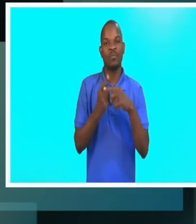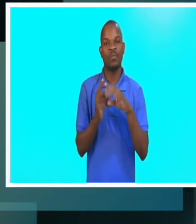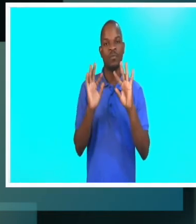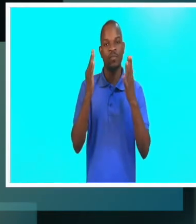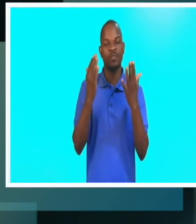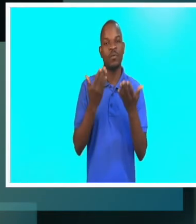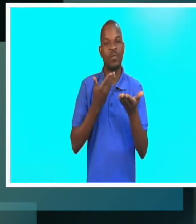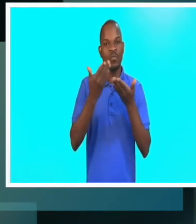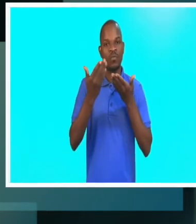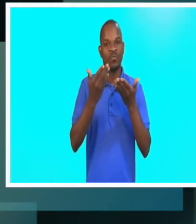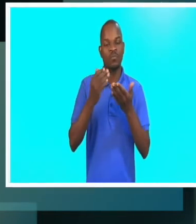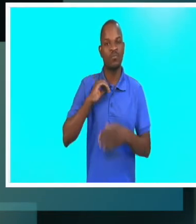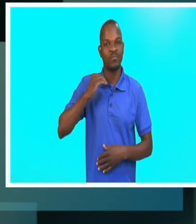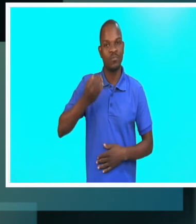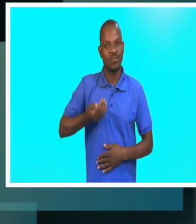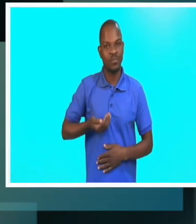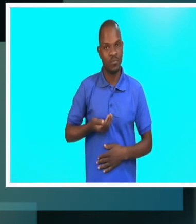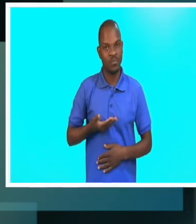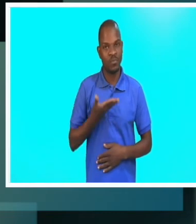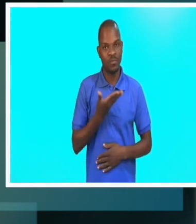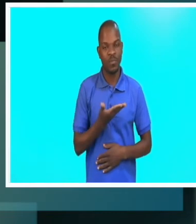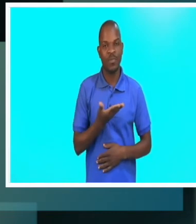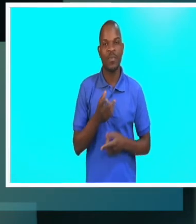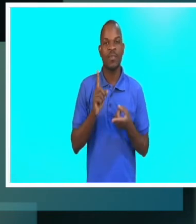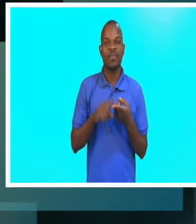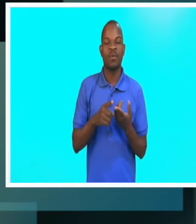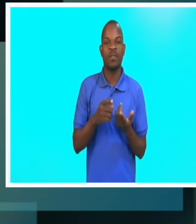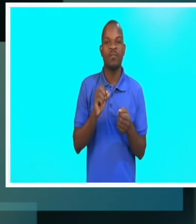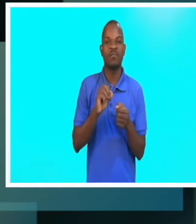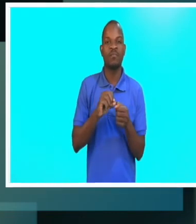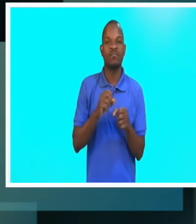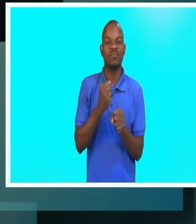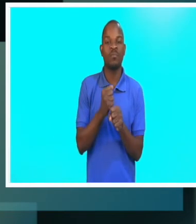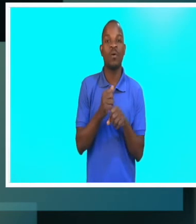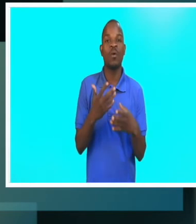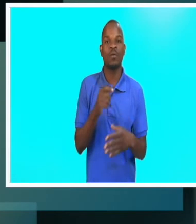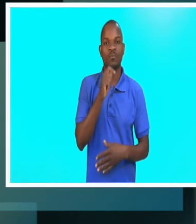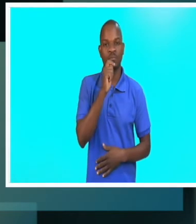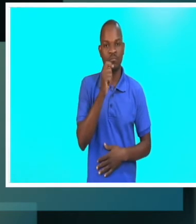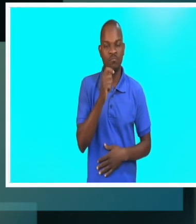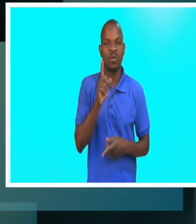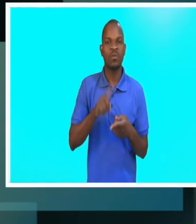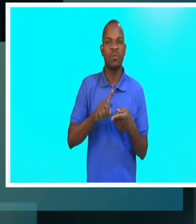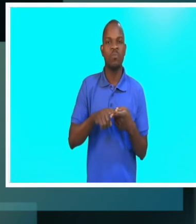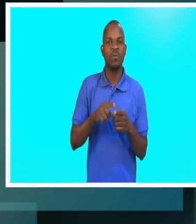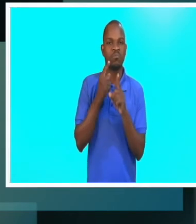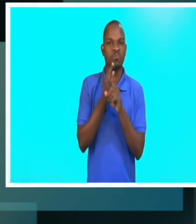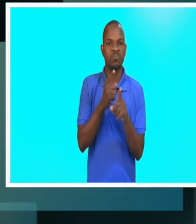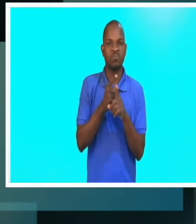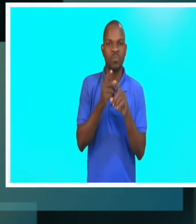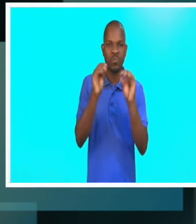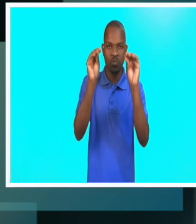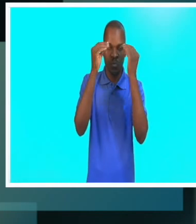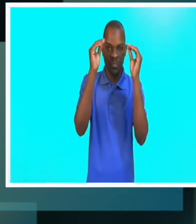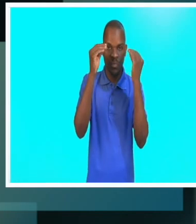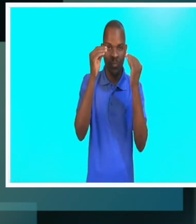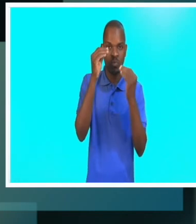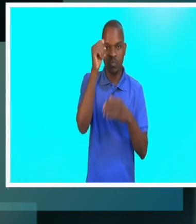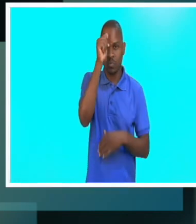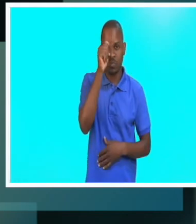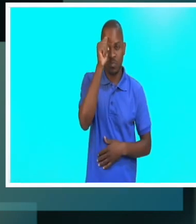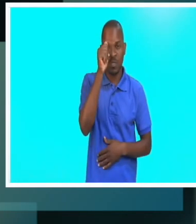Vida, que conversamos com a Isai, ela é jornalista e está a frequentar o segundo ano do curso de